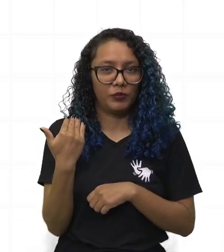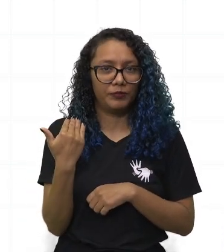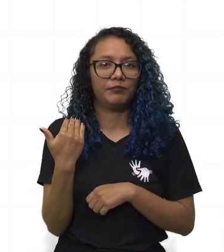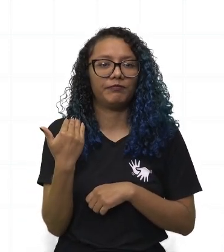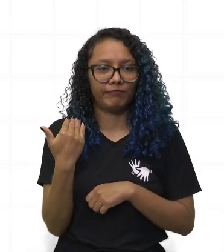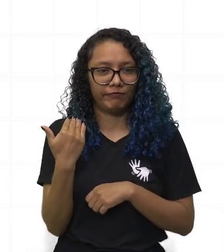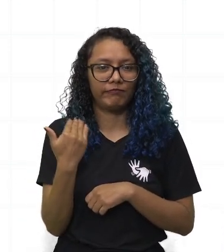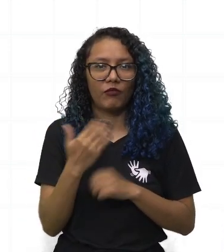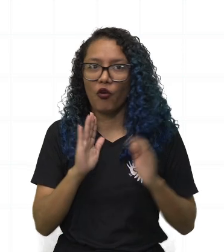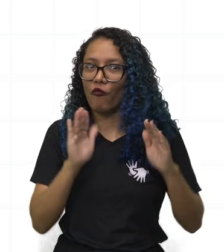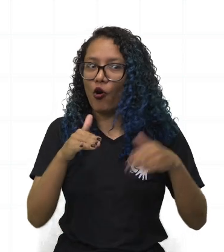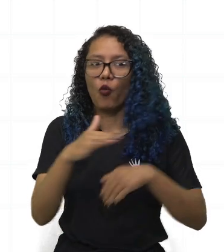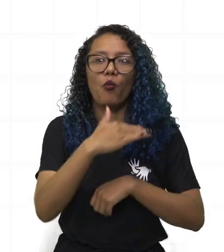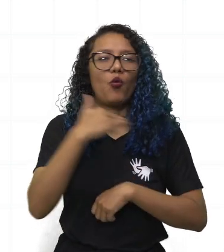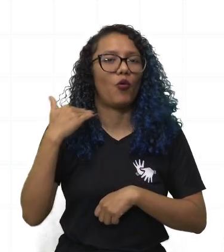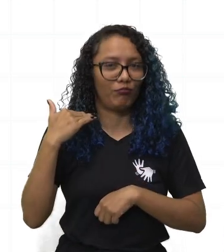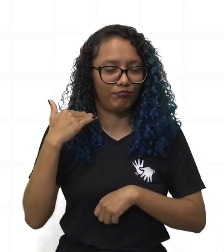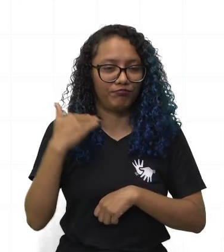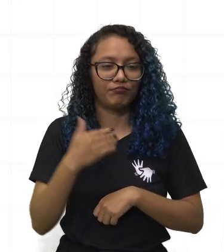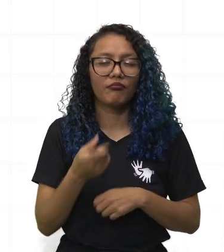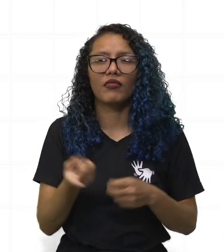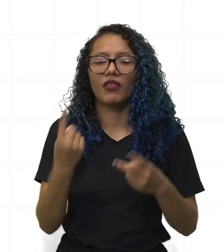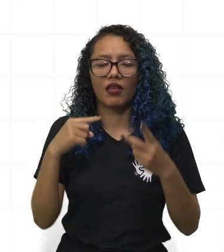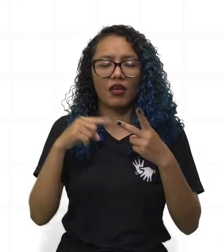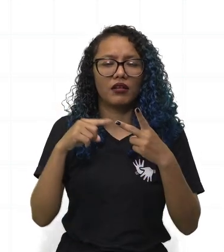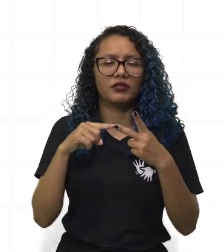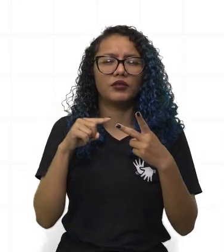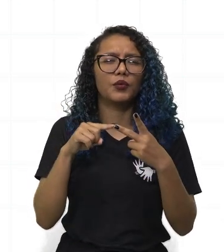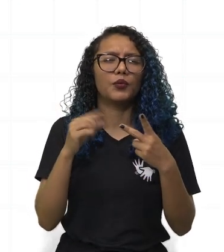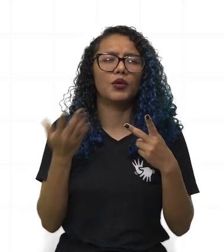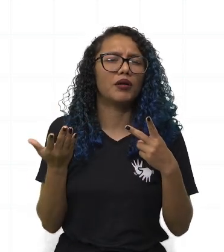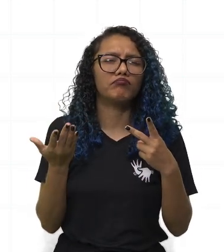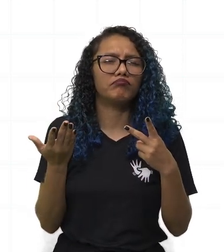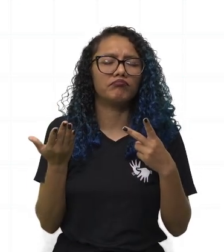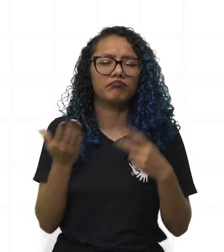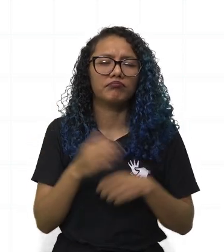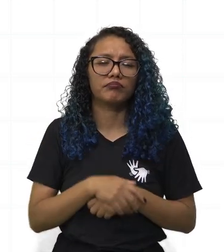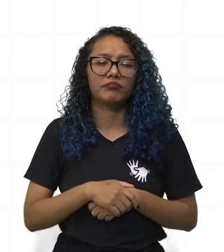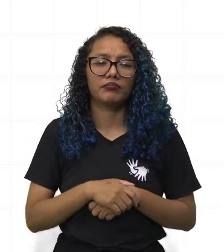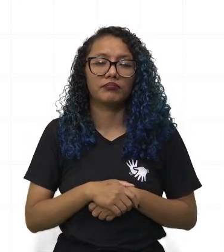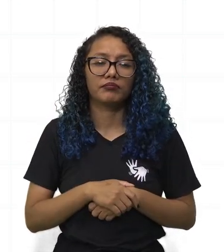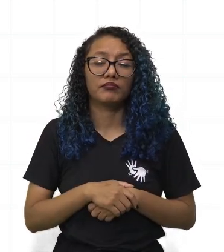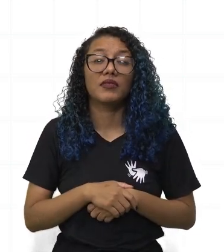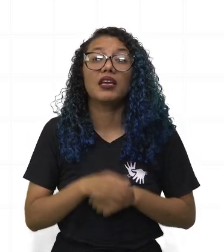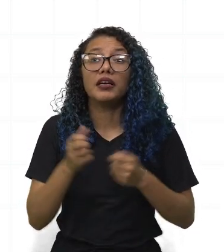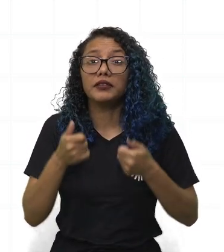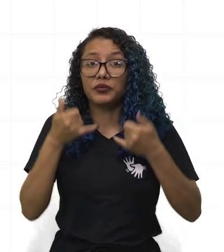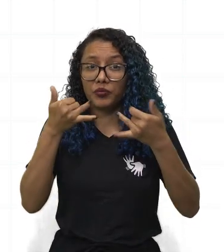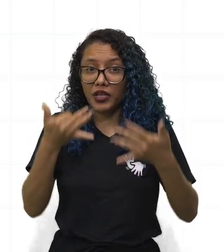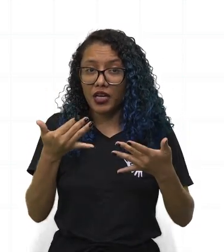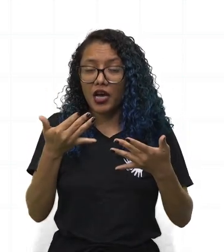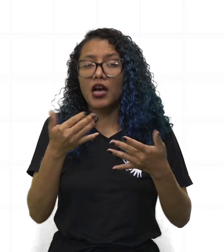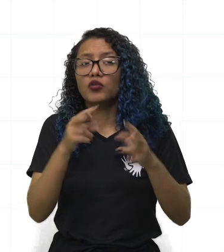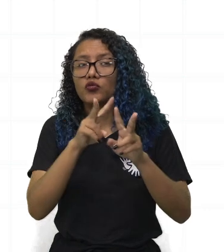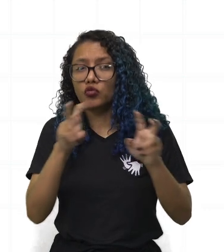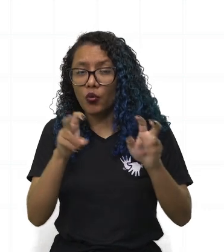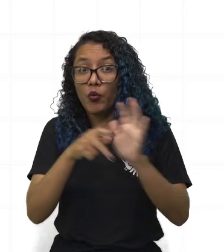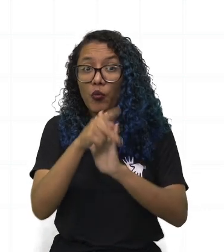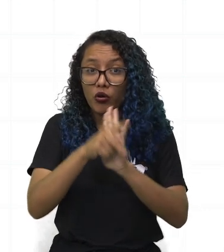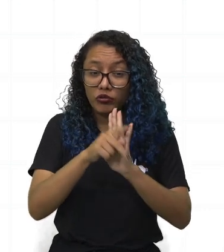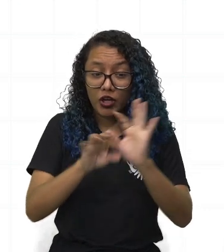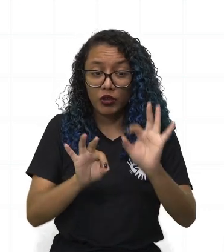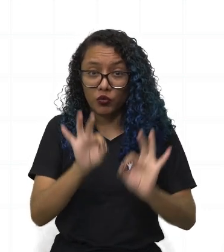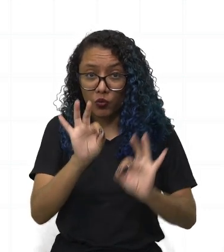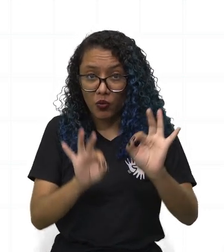no caos, né? A morte. Já a segunda manchete já vem falando sobre o plano de contingência, né?